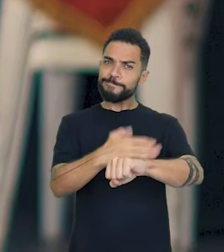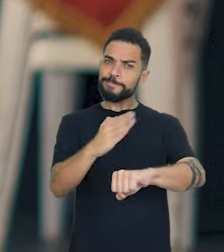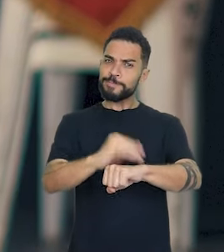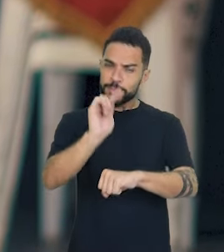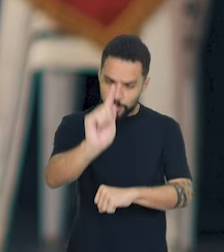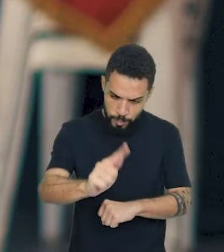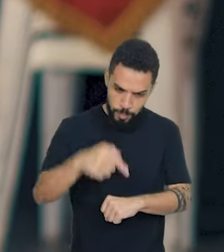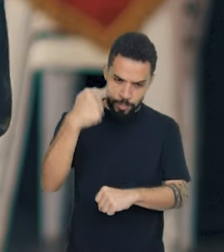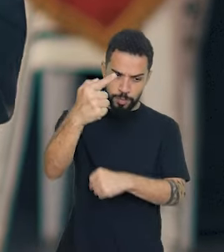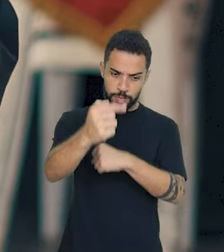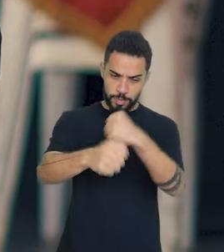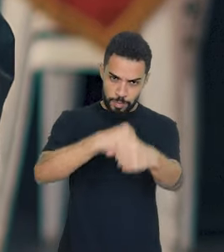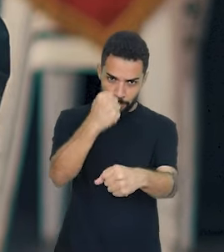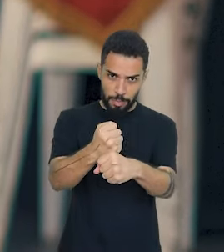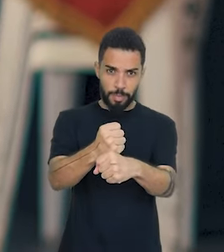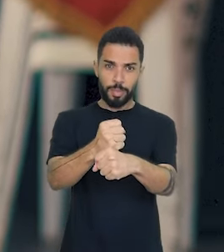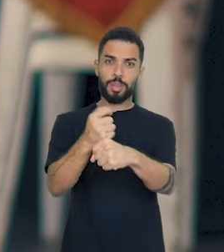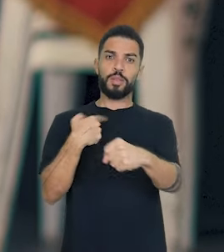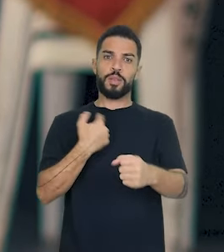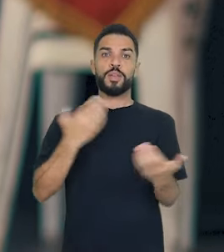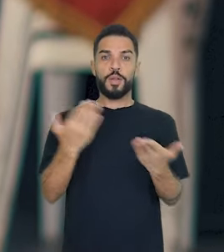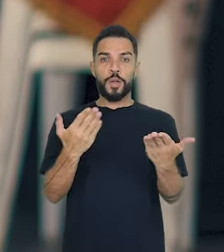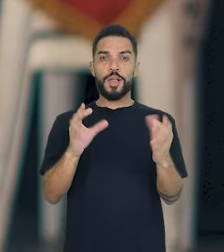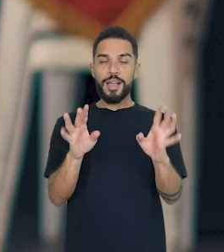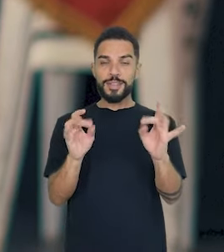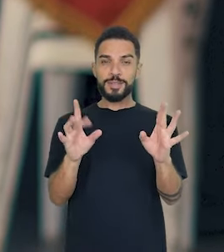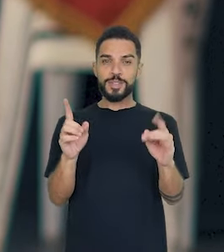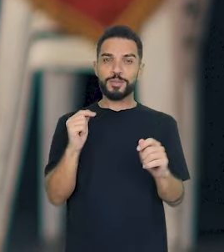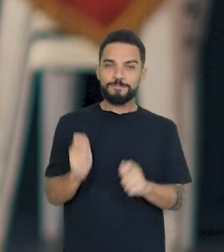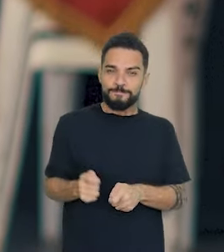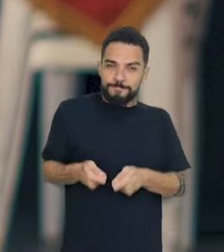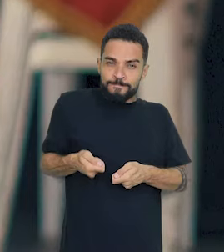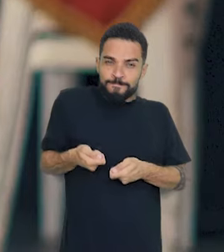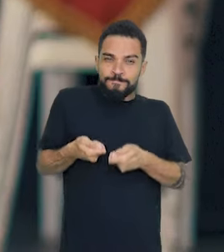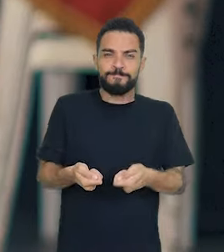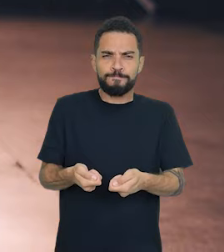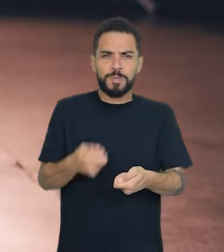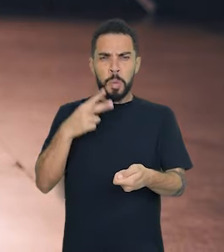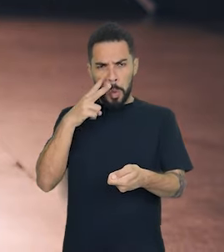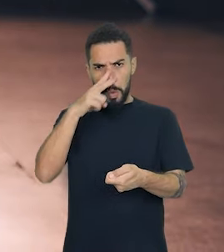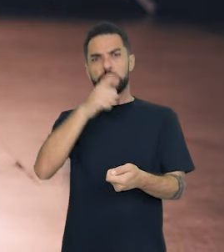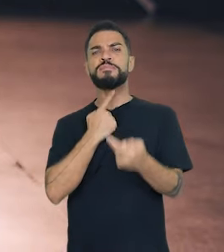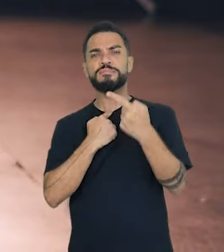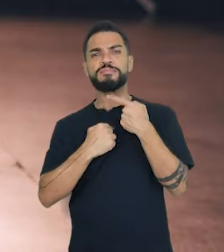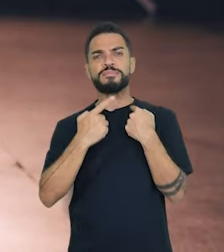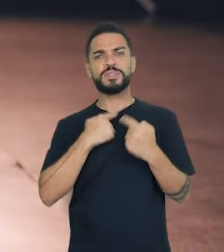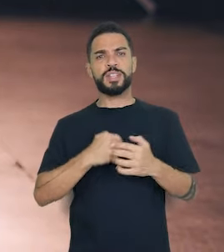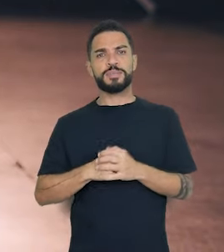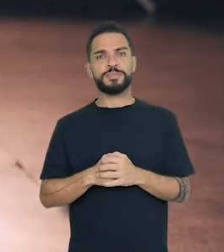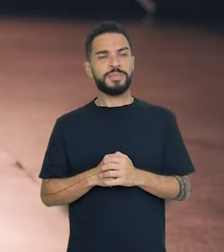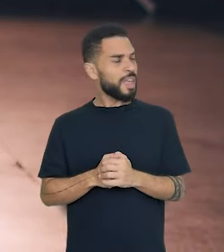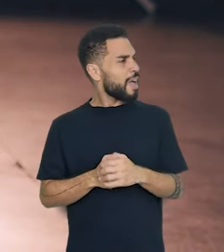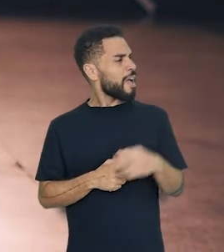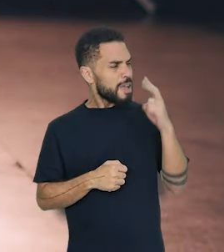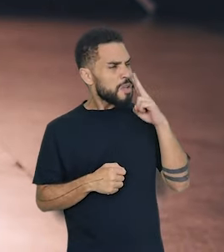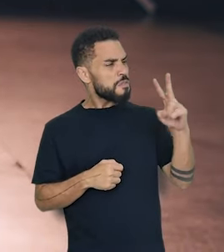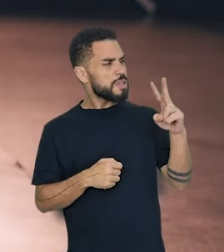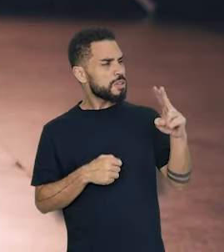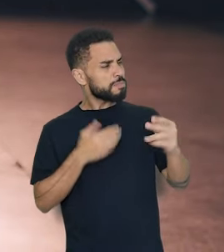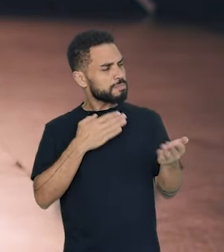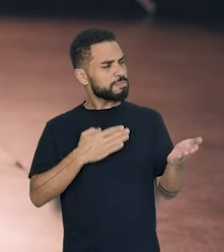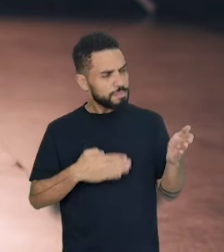uma das características do Valdemar, que eu acho que prevalece até hoje, né? É o empenho e a dedicação. É, eu vi ele surgindo